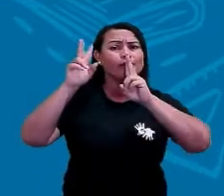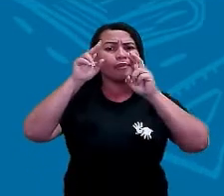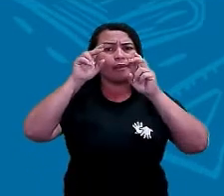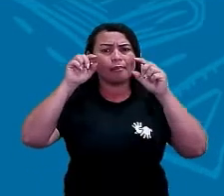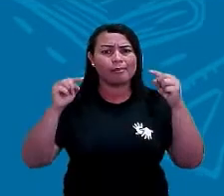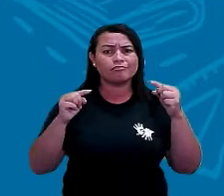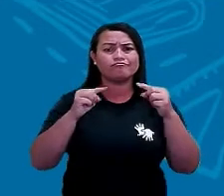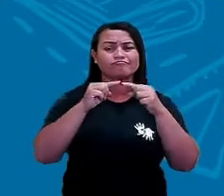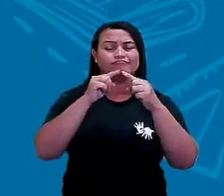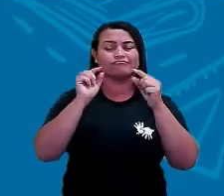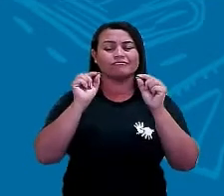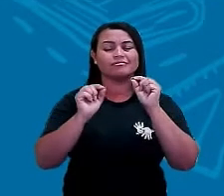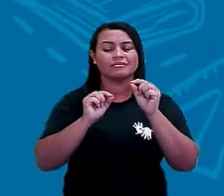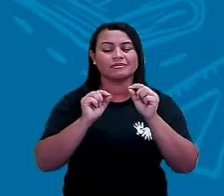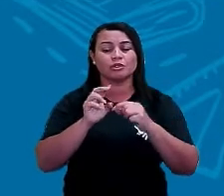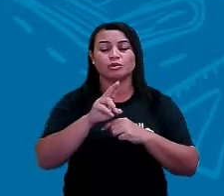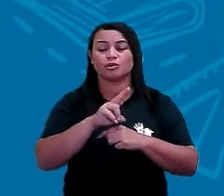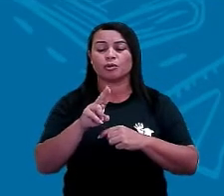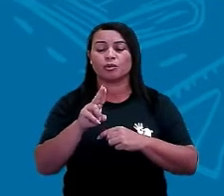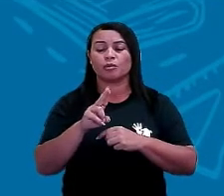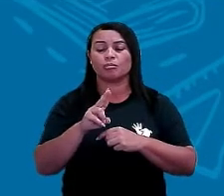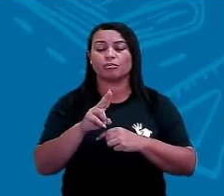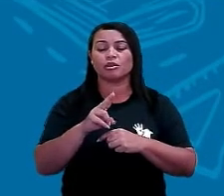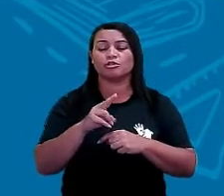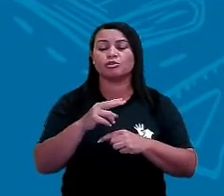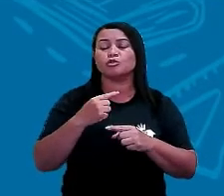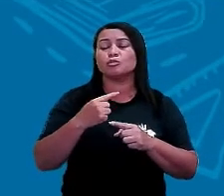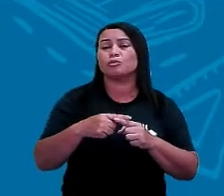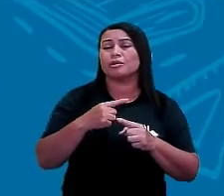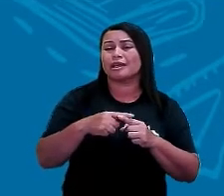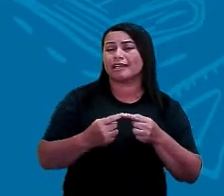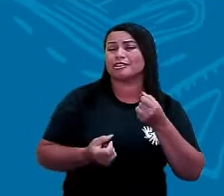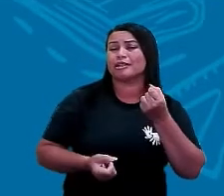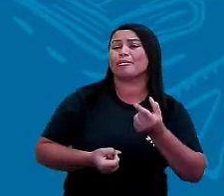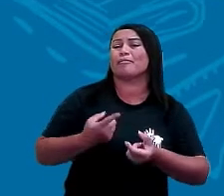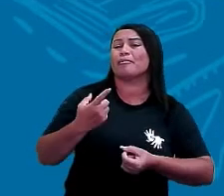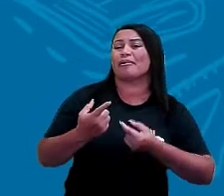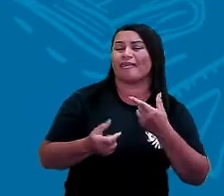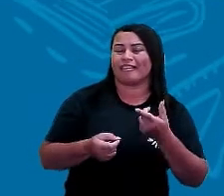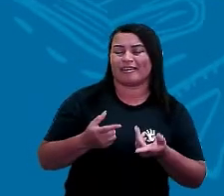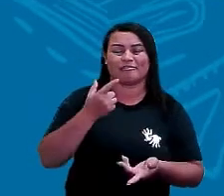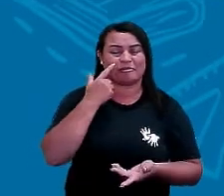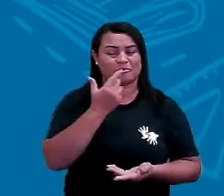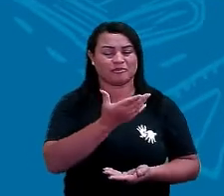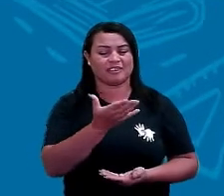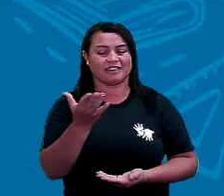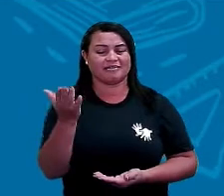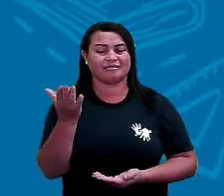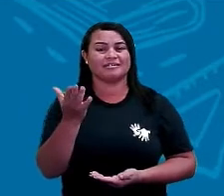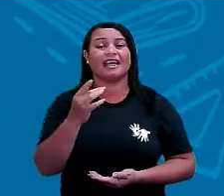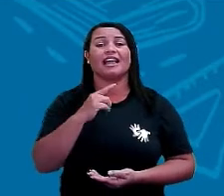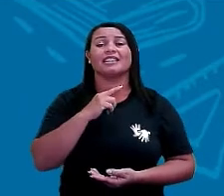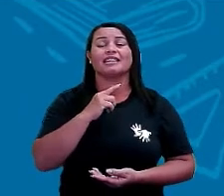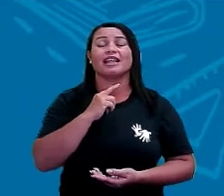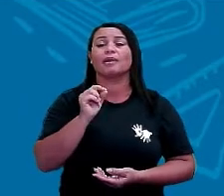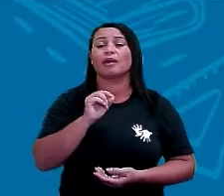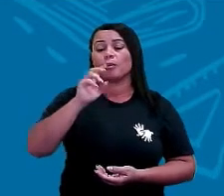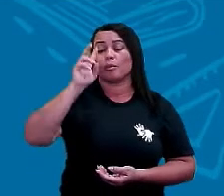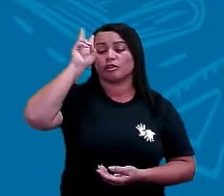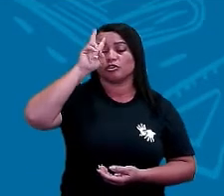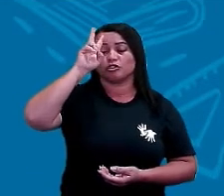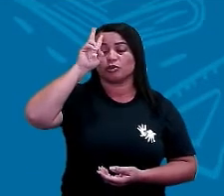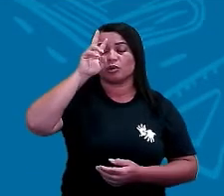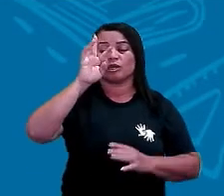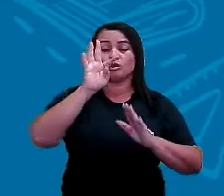hoje, que chama-se Os Porquês da Pipoca. Então, vamos lá? Essa história é